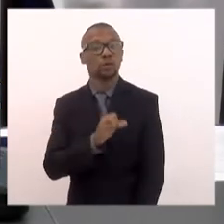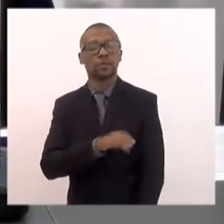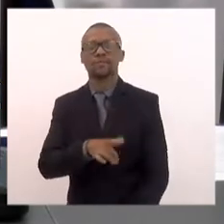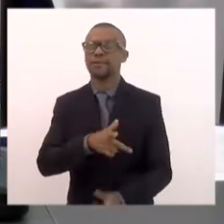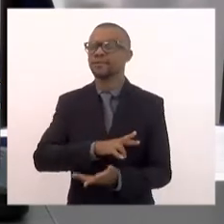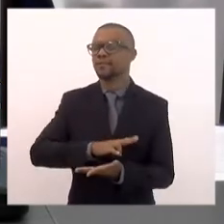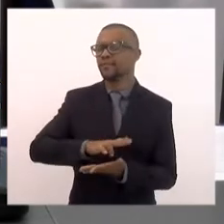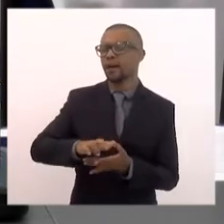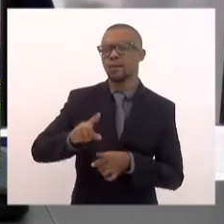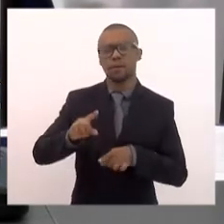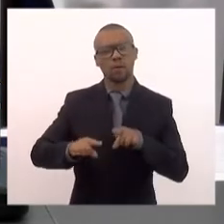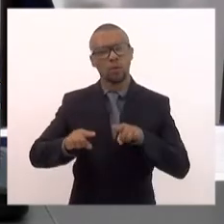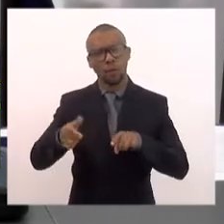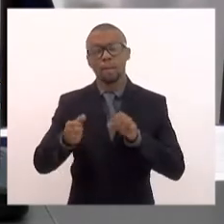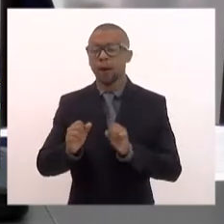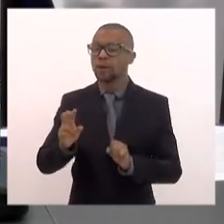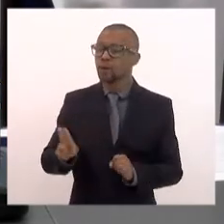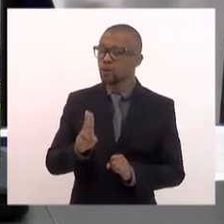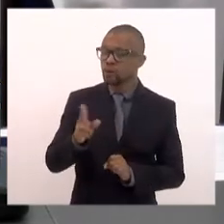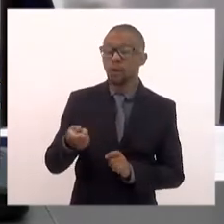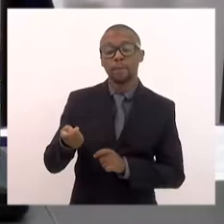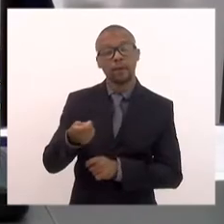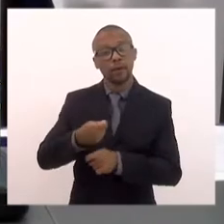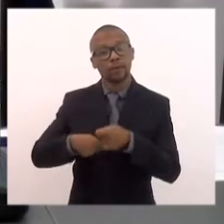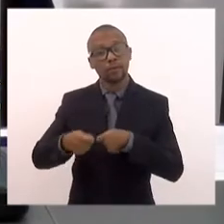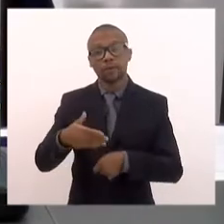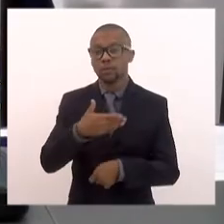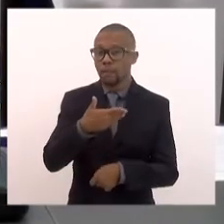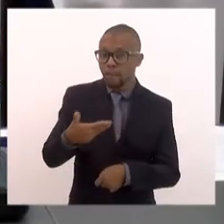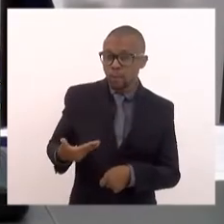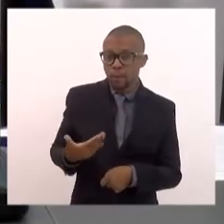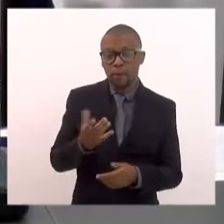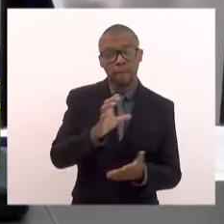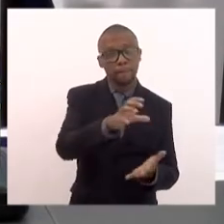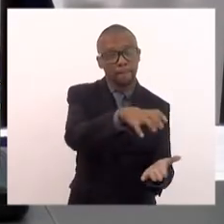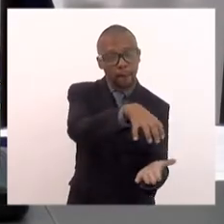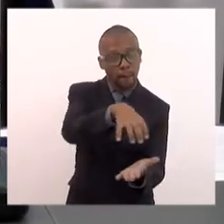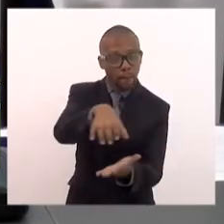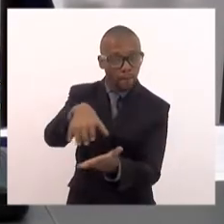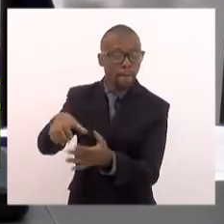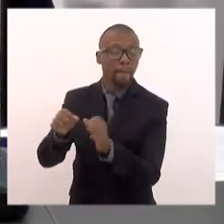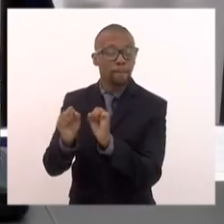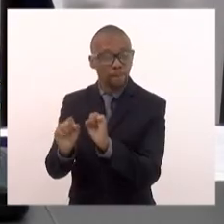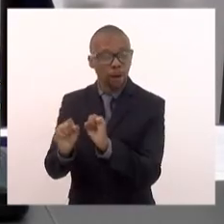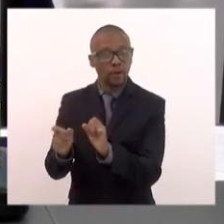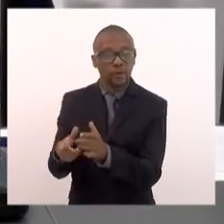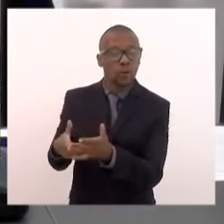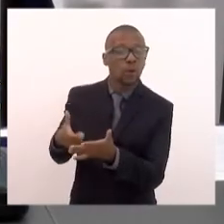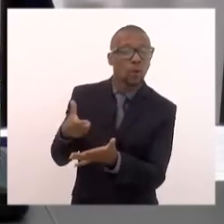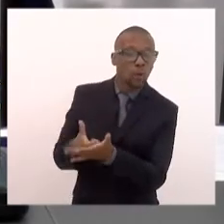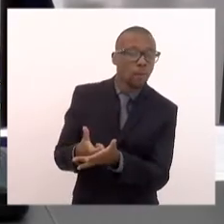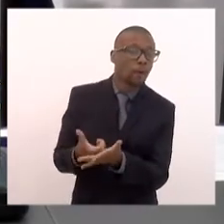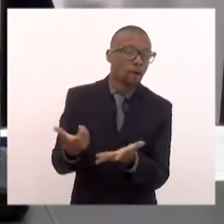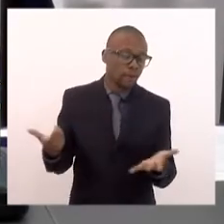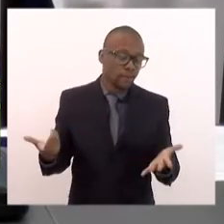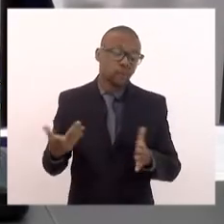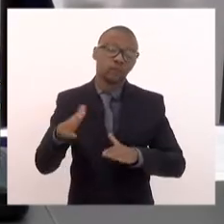variados que podem ser utilizados pela administração pública, nos órgãos públicos, nos serviços públicos, e que podem ter, digamos